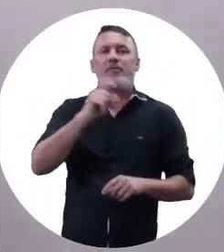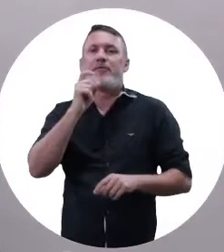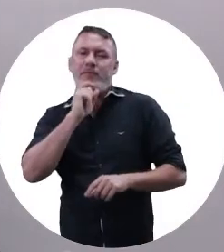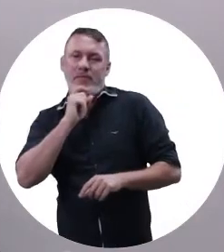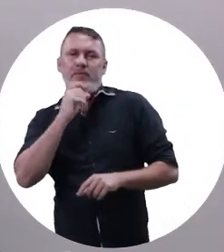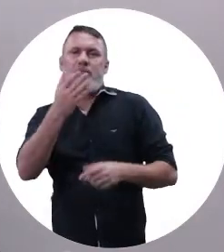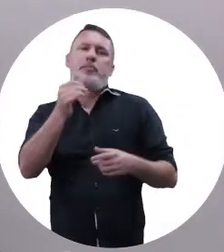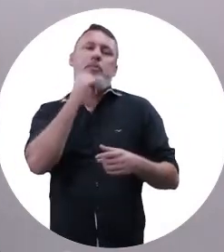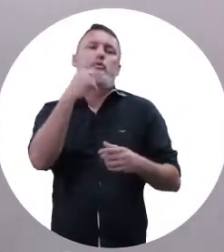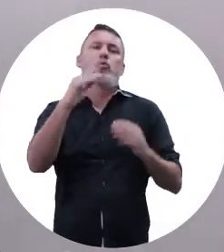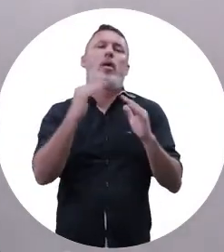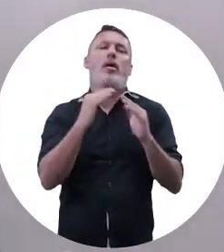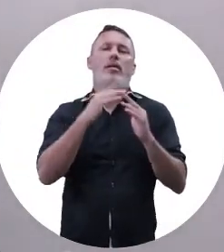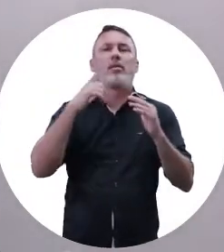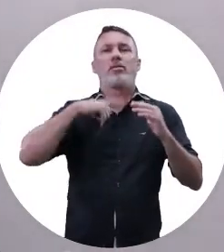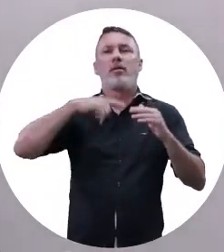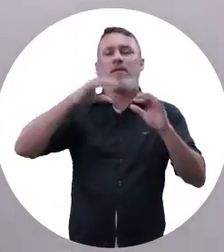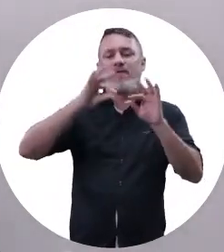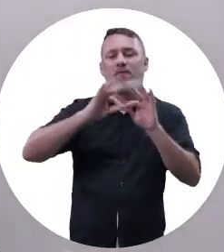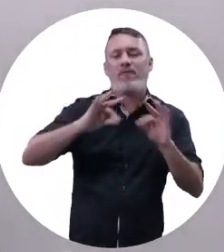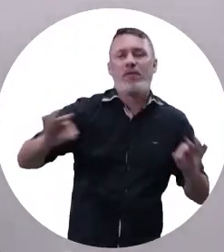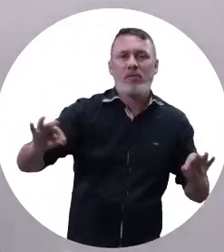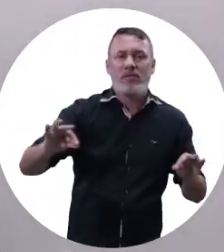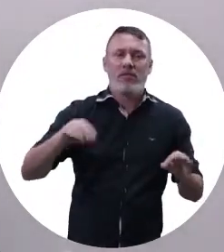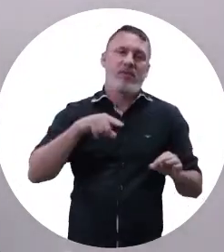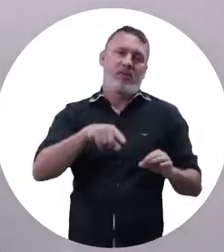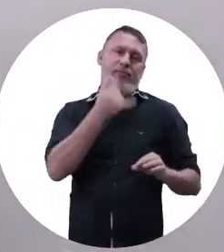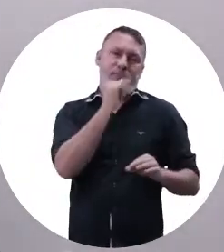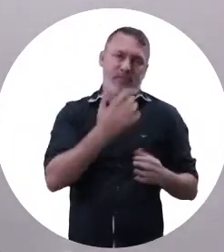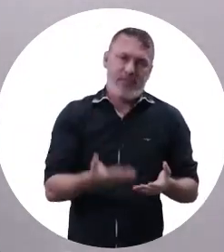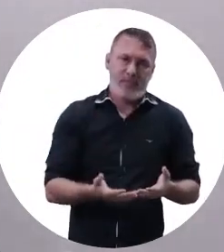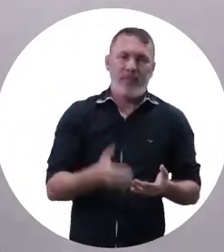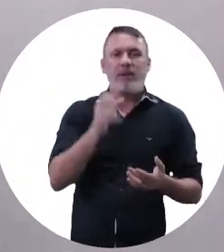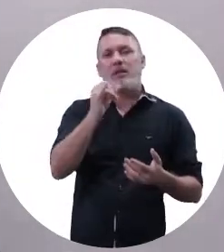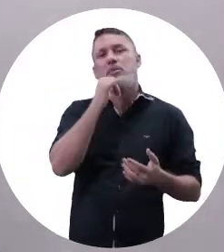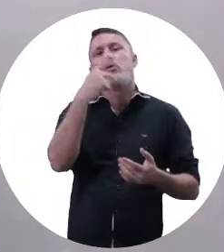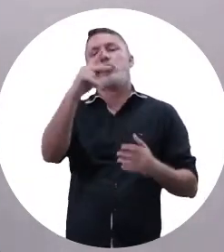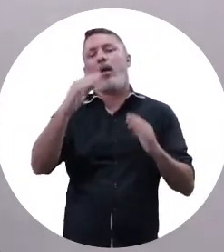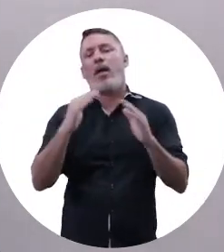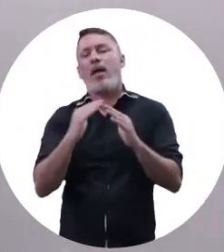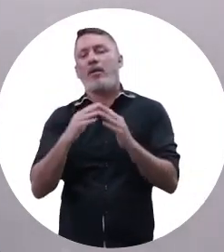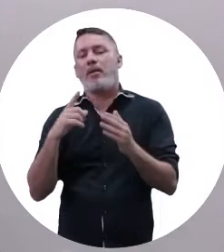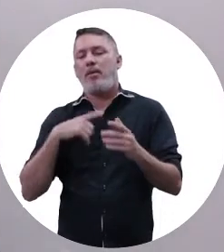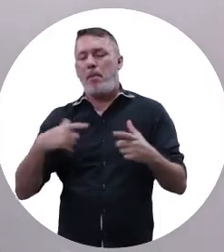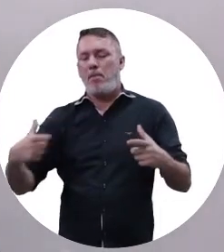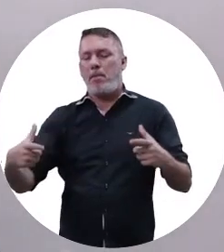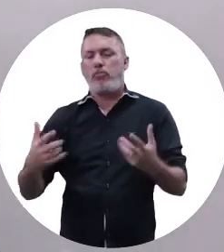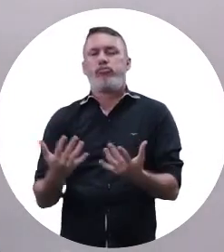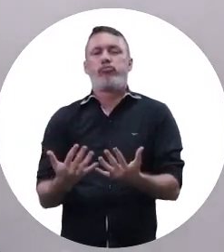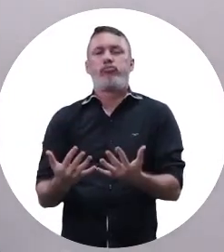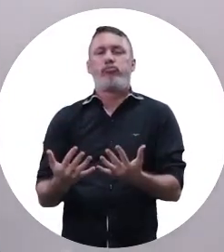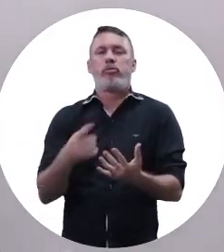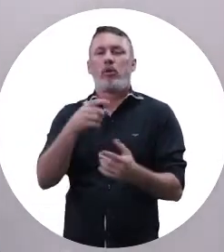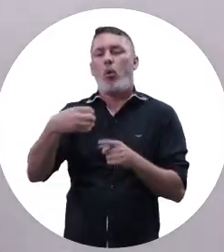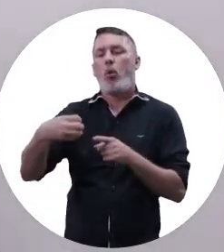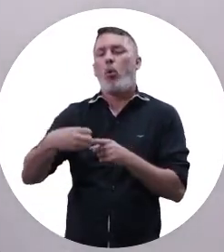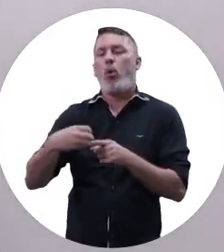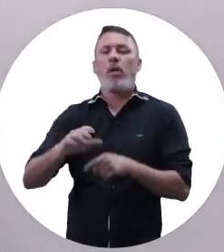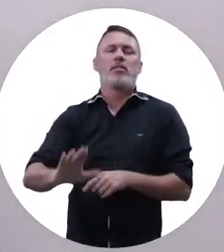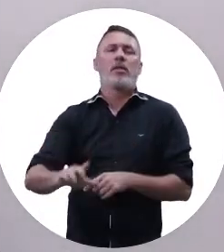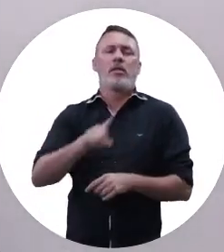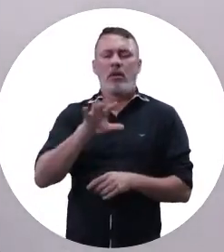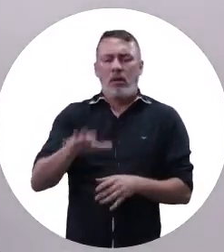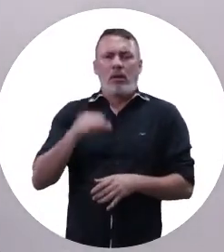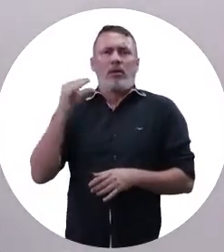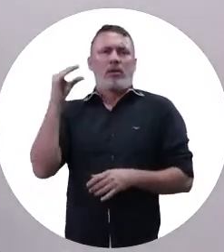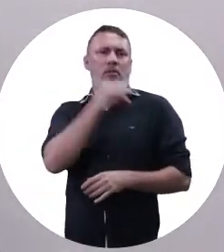para conduzir energia elétrica para sua casa. Já pegou uma colher e deixou ela na panela quando ela está sendo esquentada?